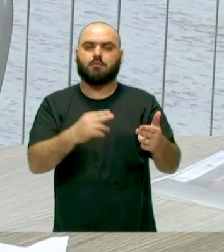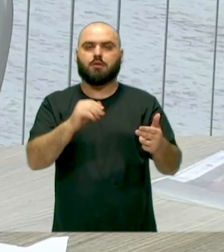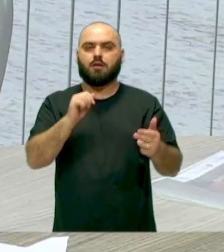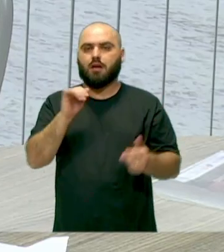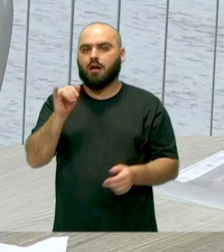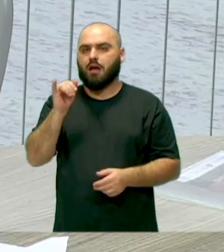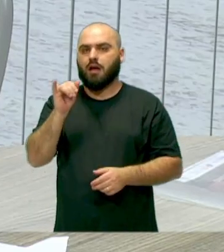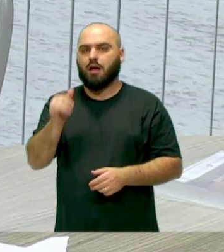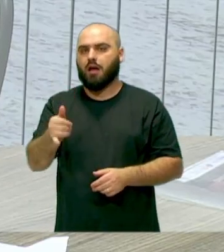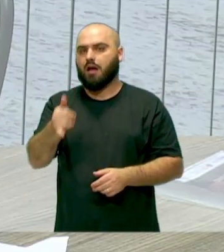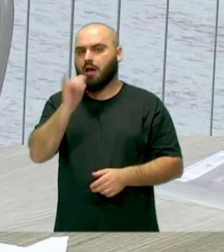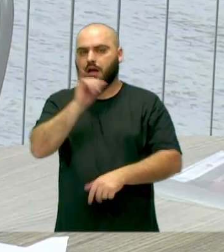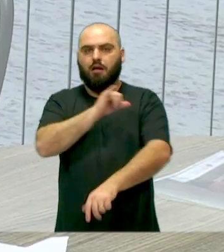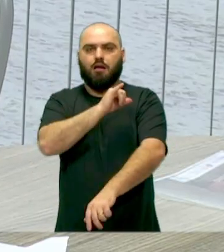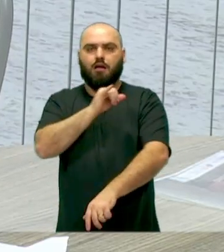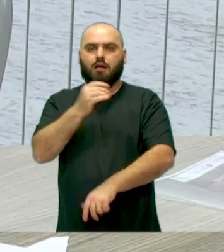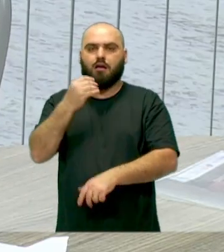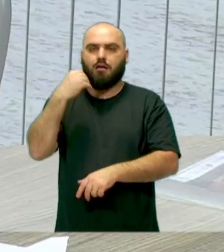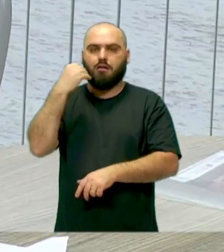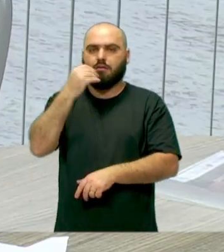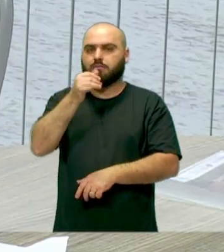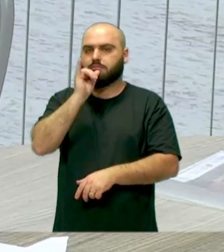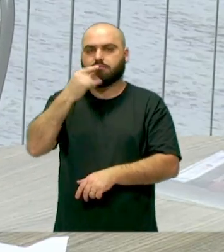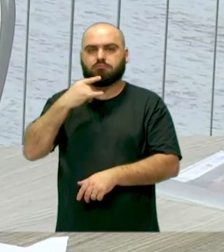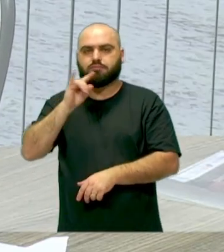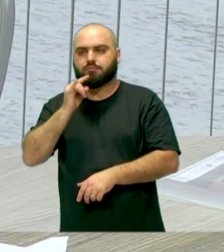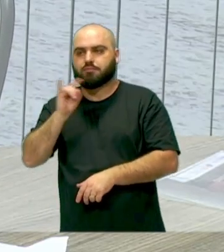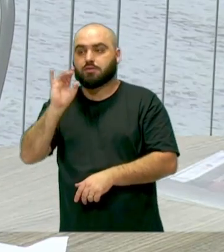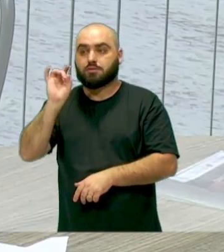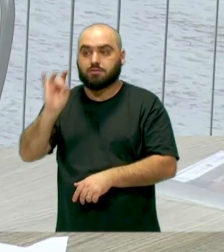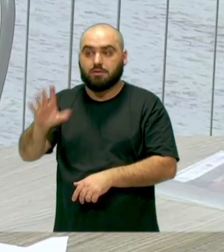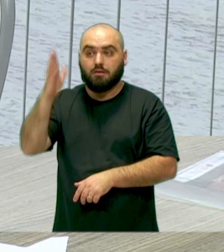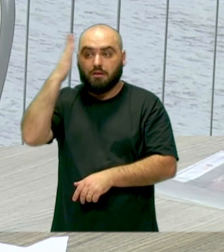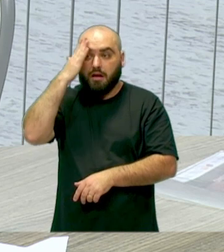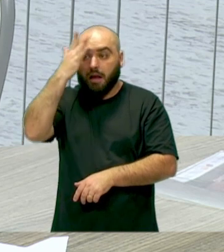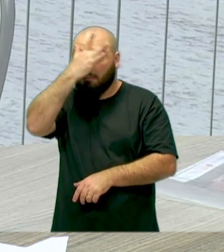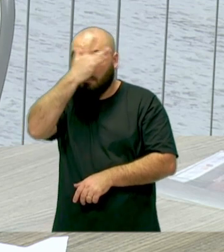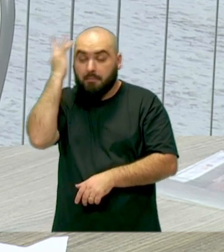só entende quem bebe quem já bebeu um dia.